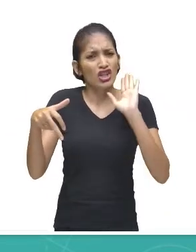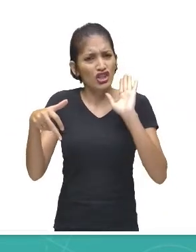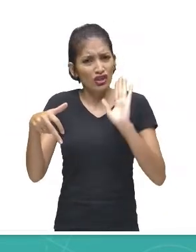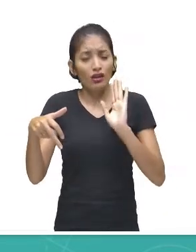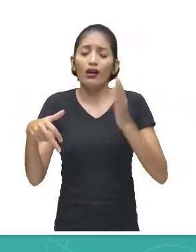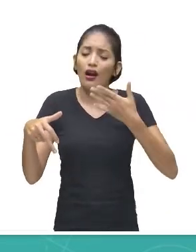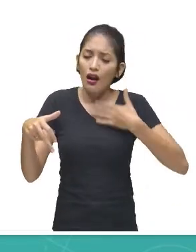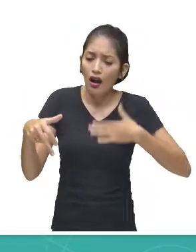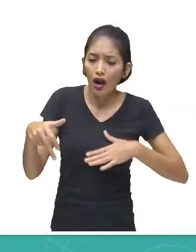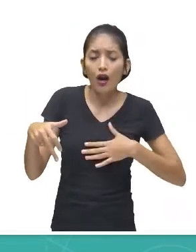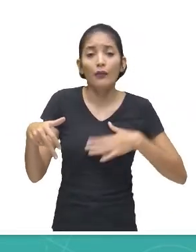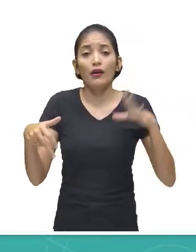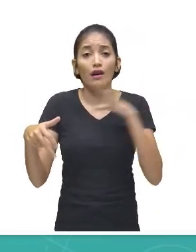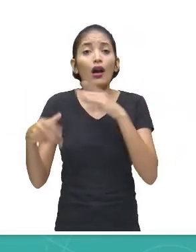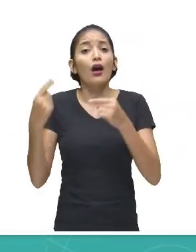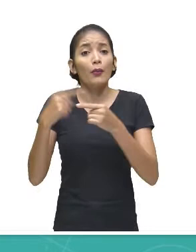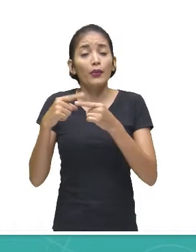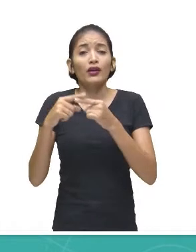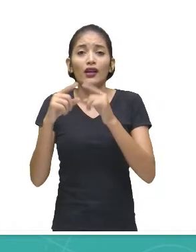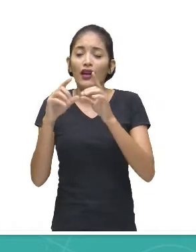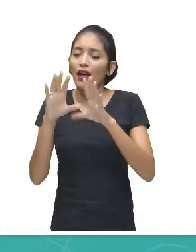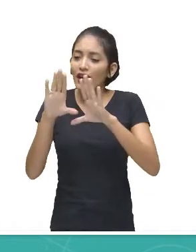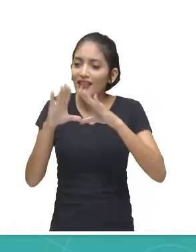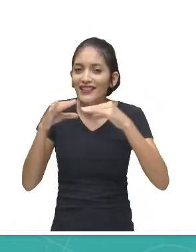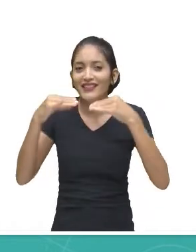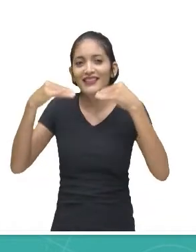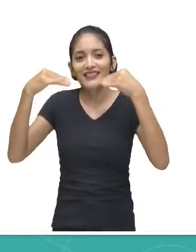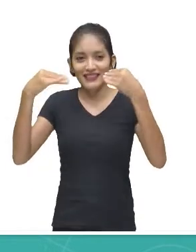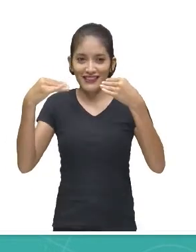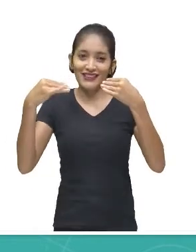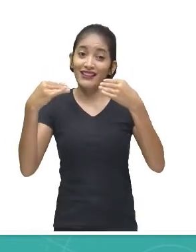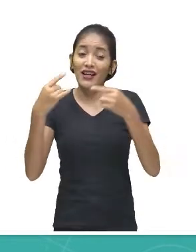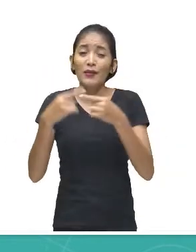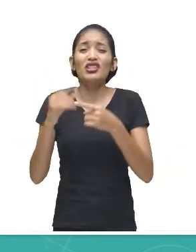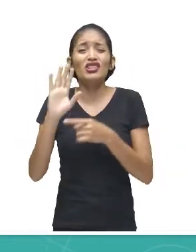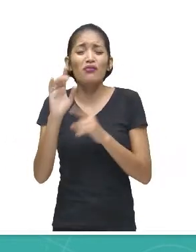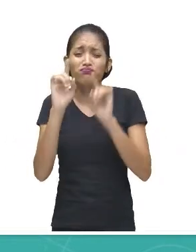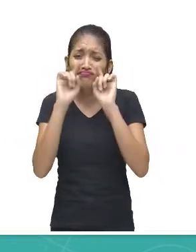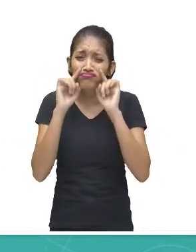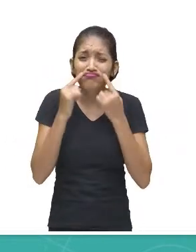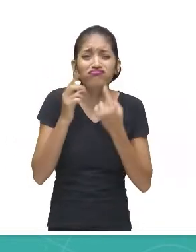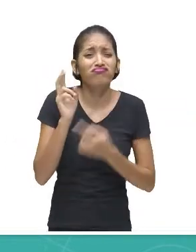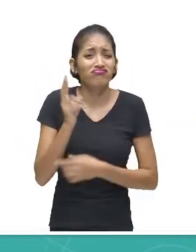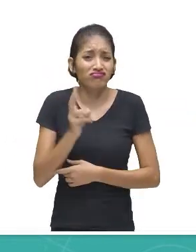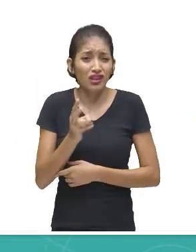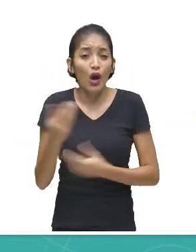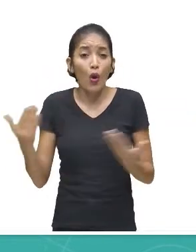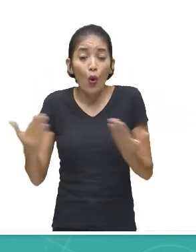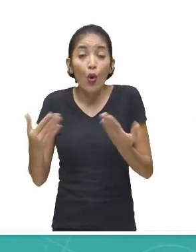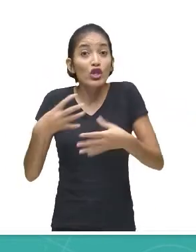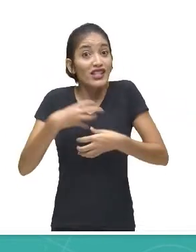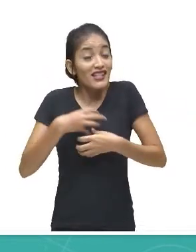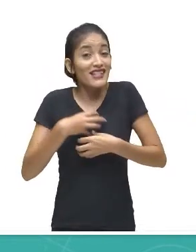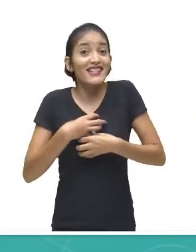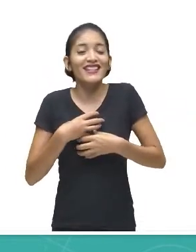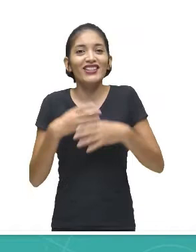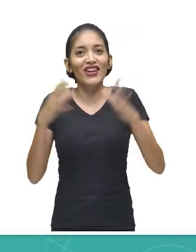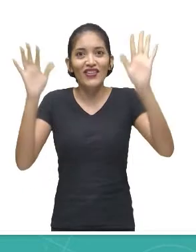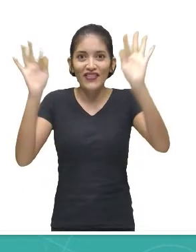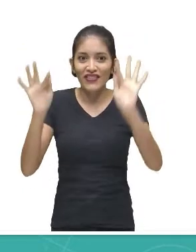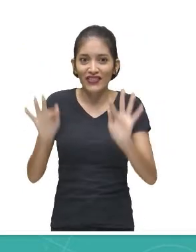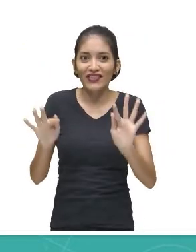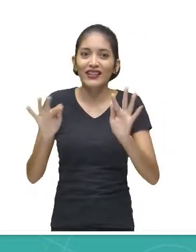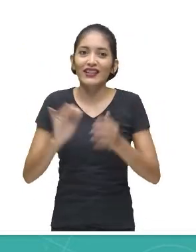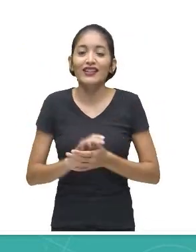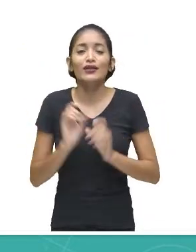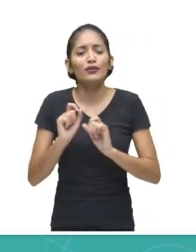esse sorriso porque já chorei demais. Hoje me sinto mais forte, mais feliz. Quem sabe, só levo a